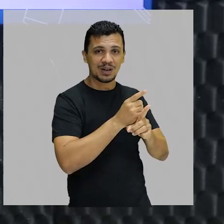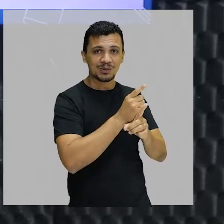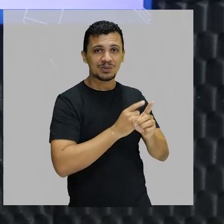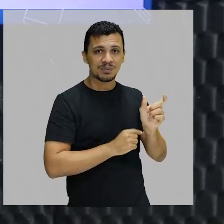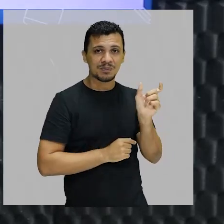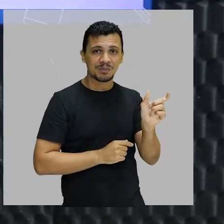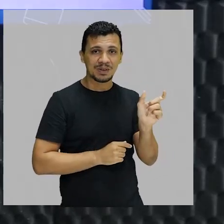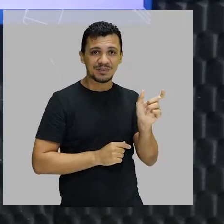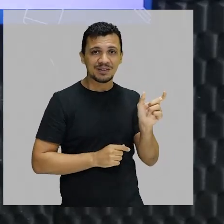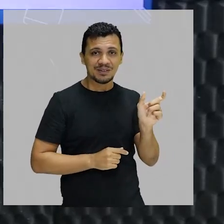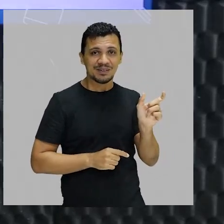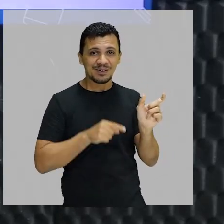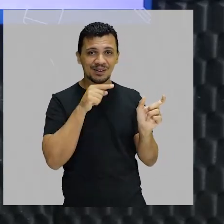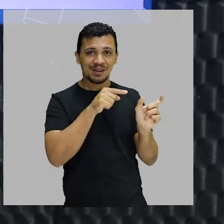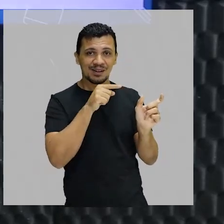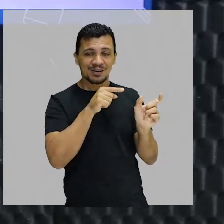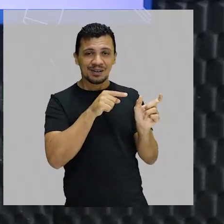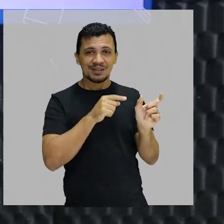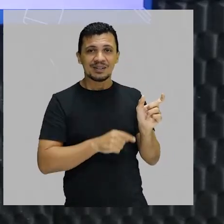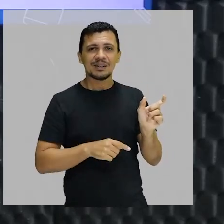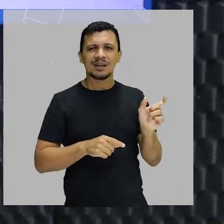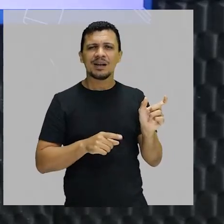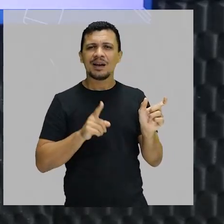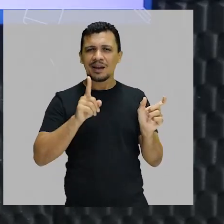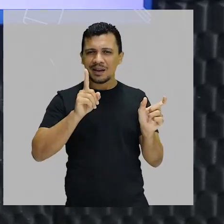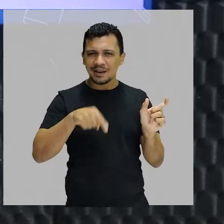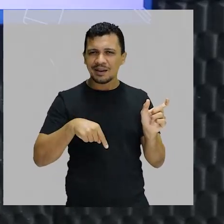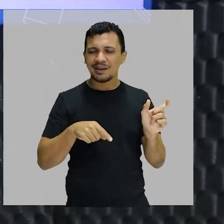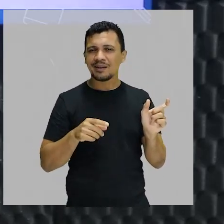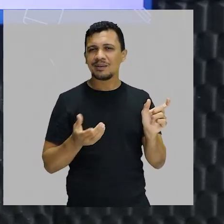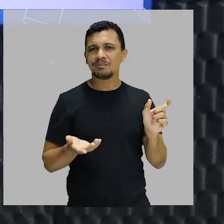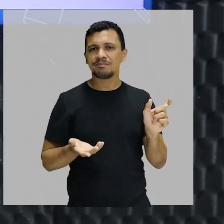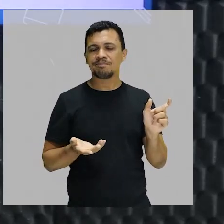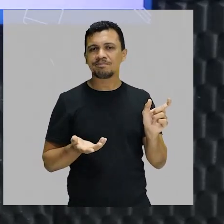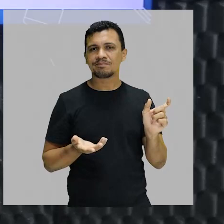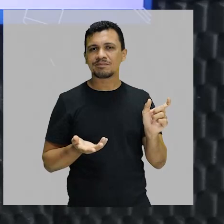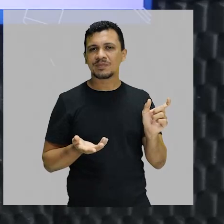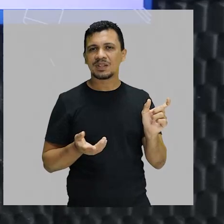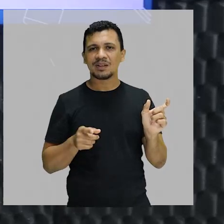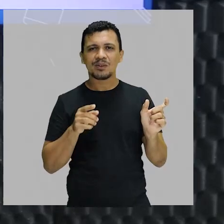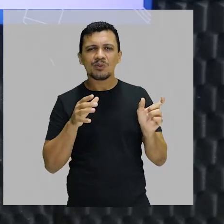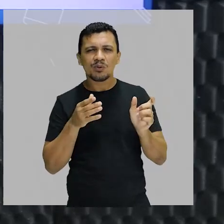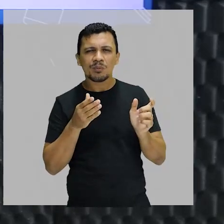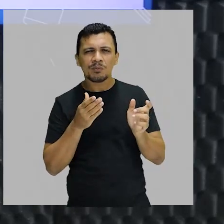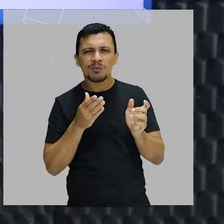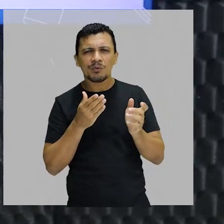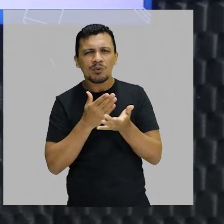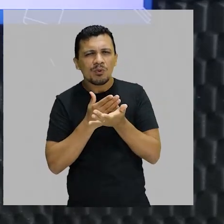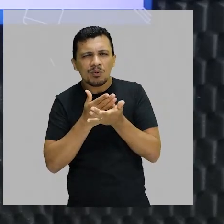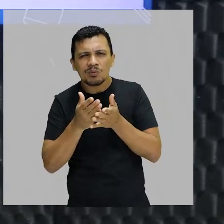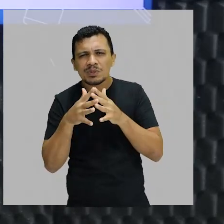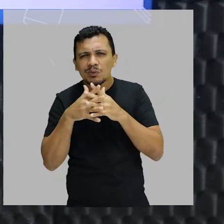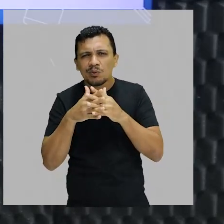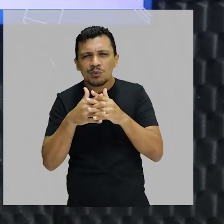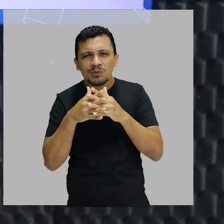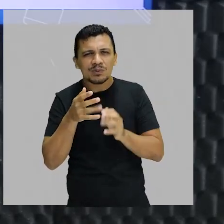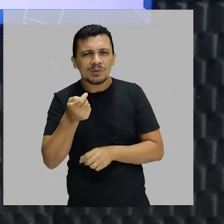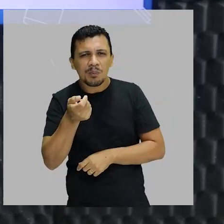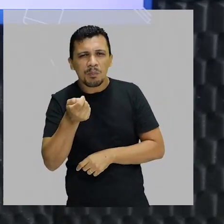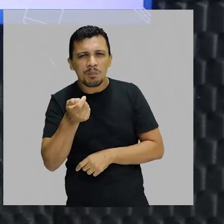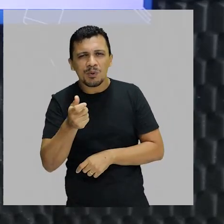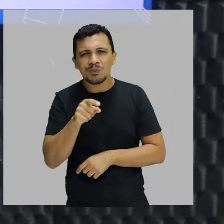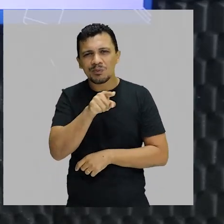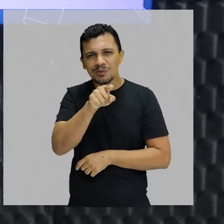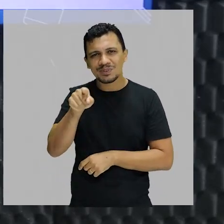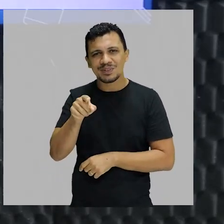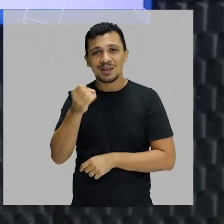falsos cognatos, eles estão lá exatamente para dar um nozinho na cabeça de vocês. Então, é importante que